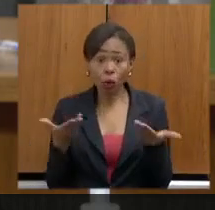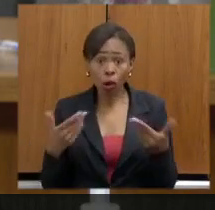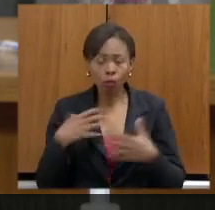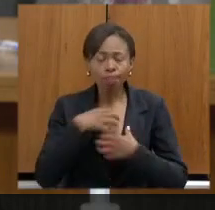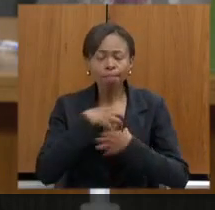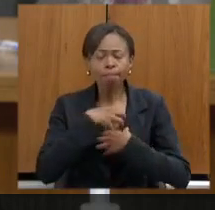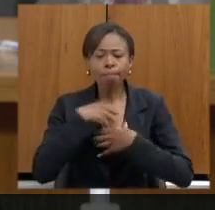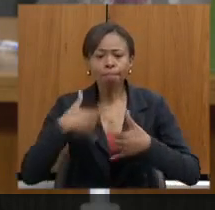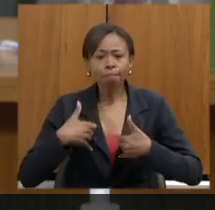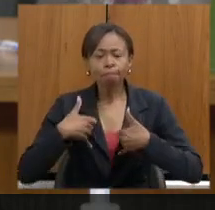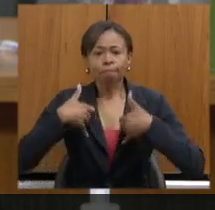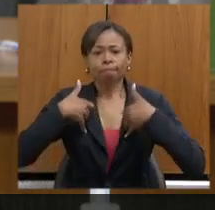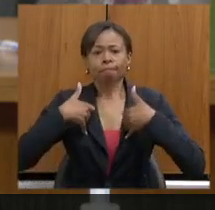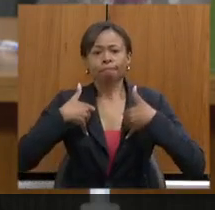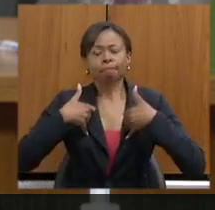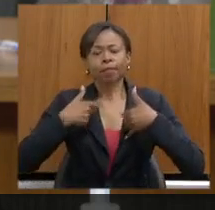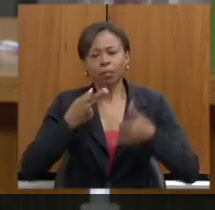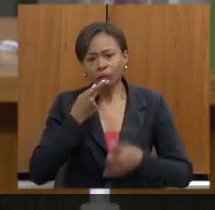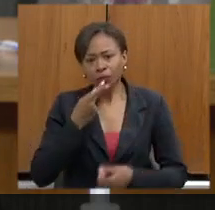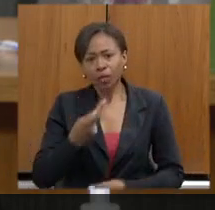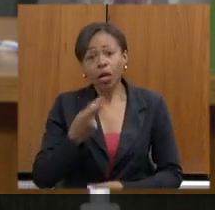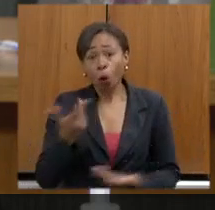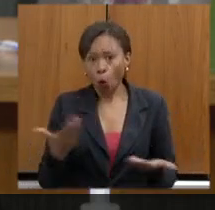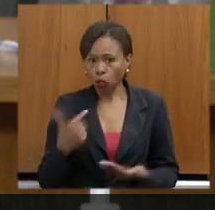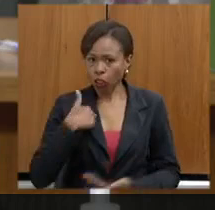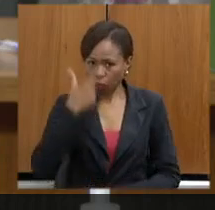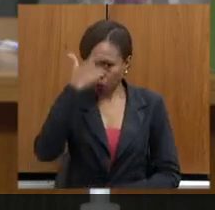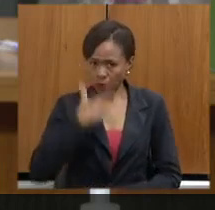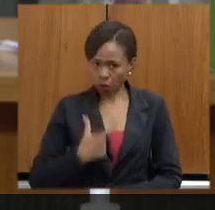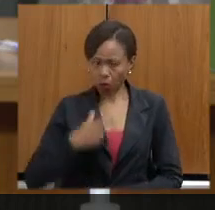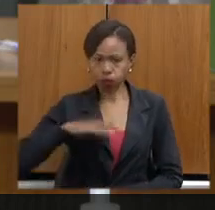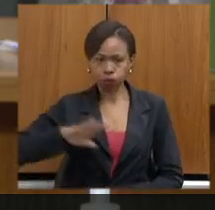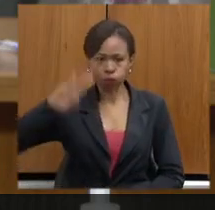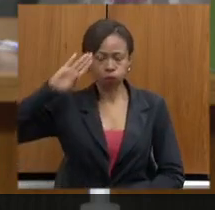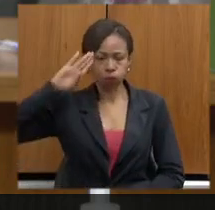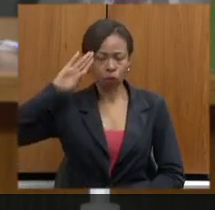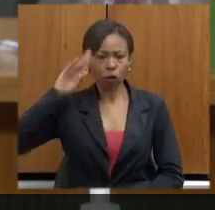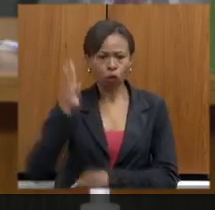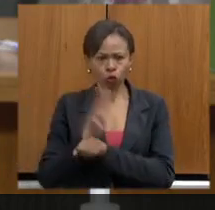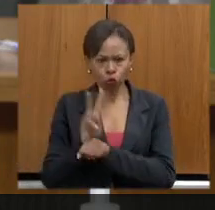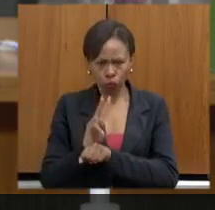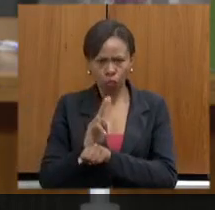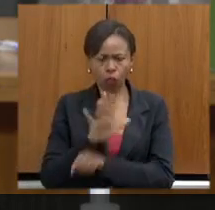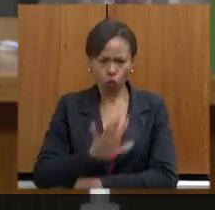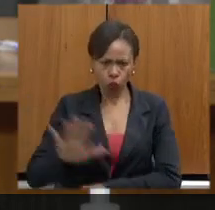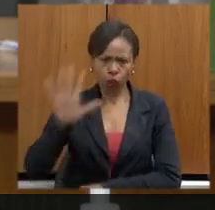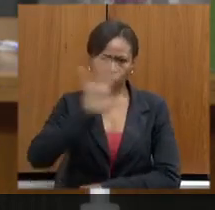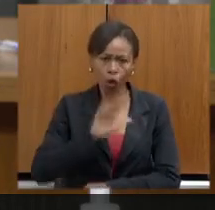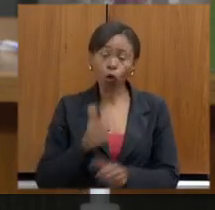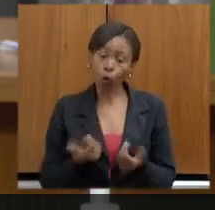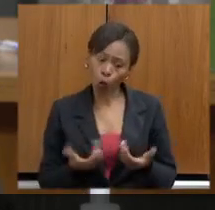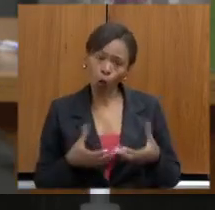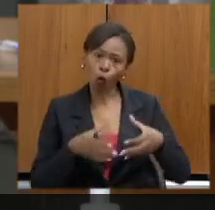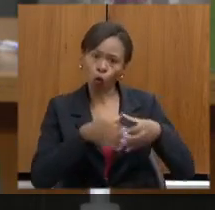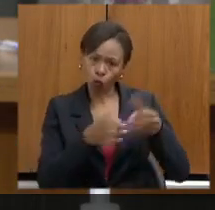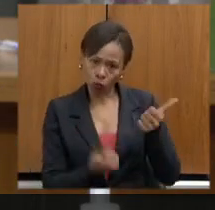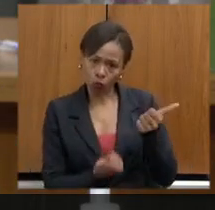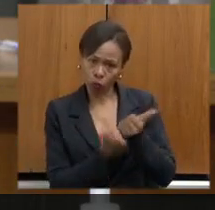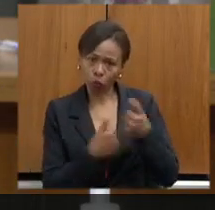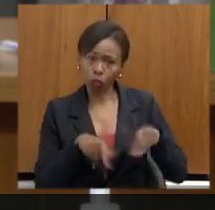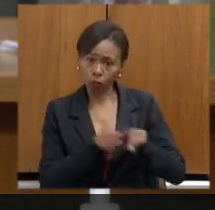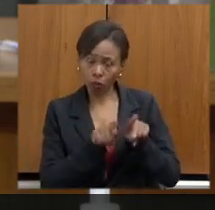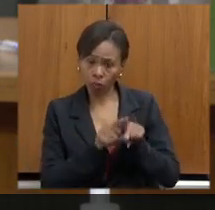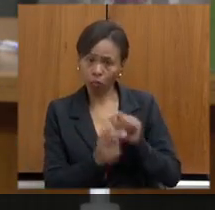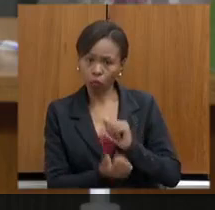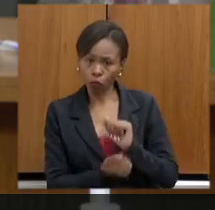que nesse momento que hoje estou como Comandante e com todos os assessores que estão aqui me acompanhando que pela primeira